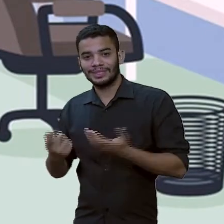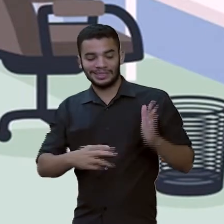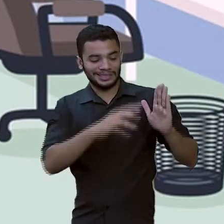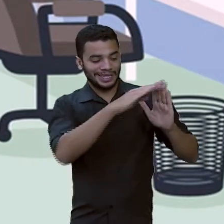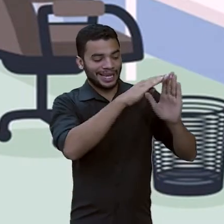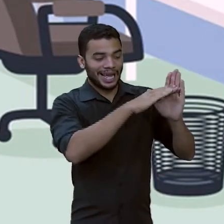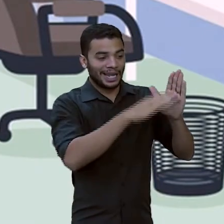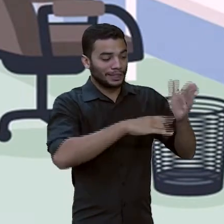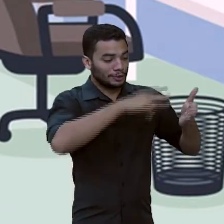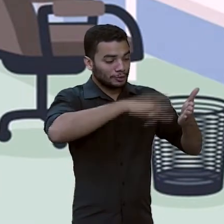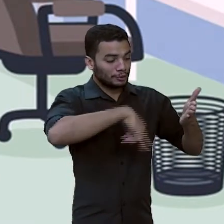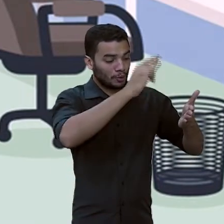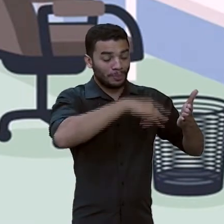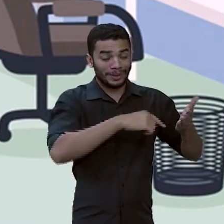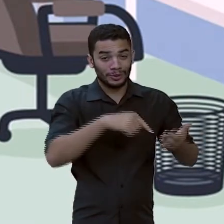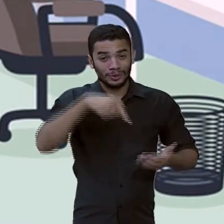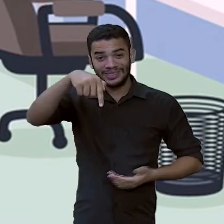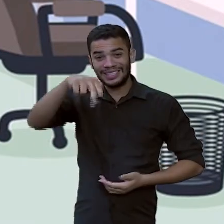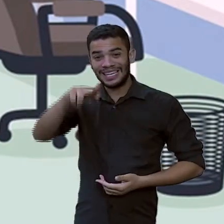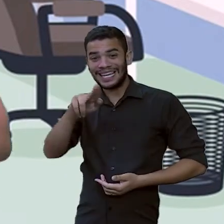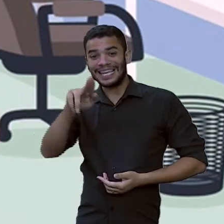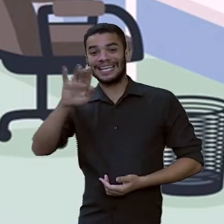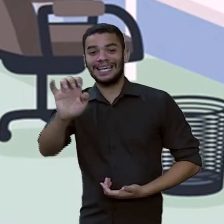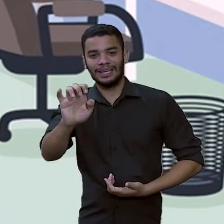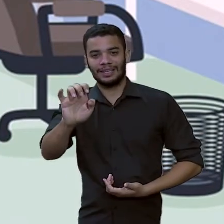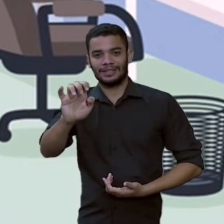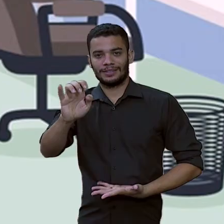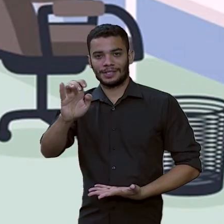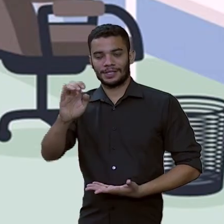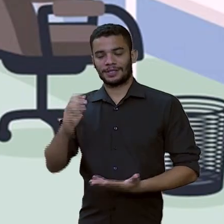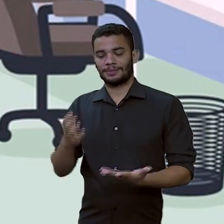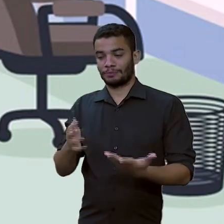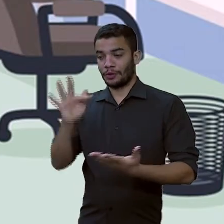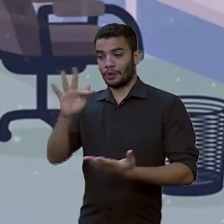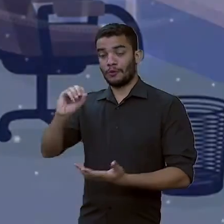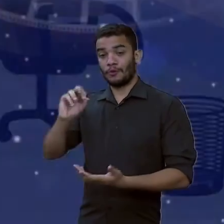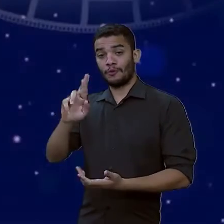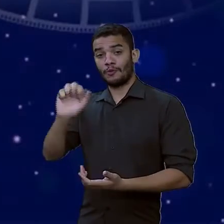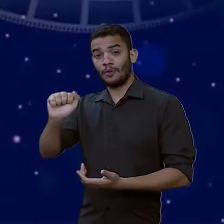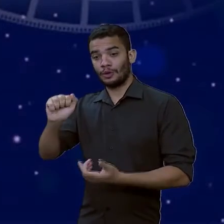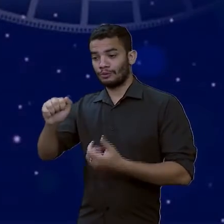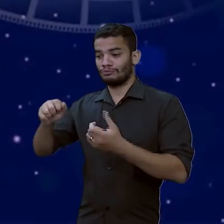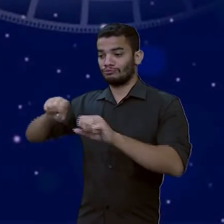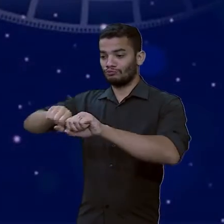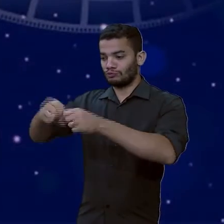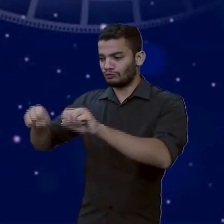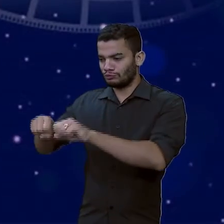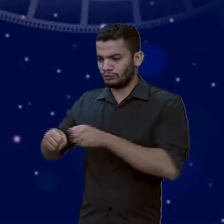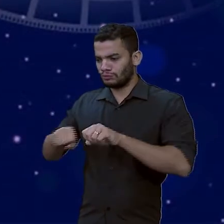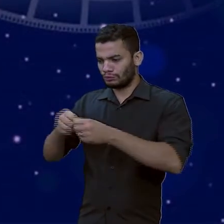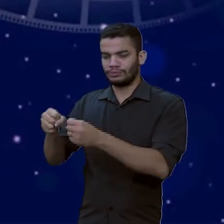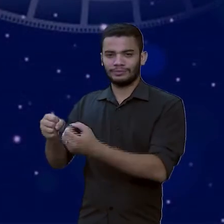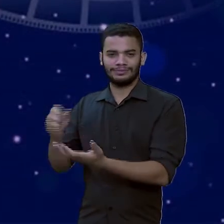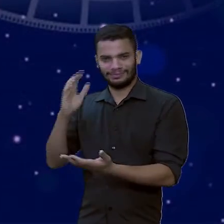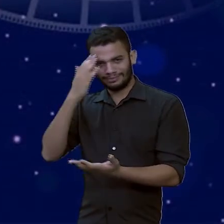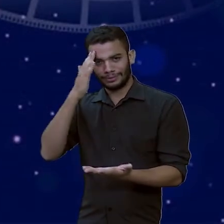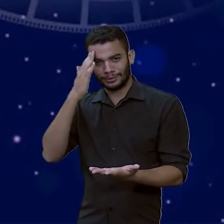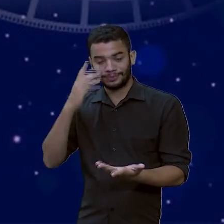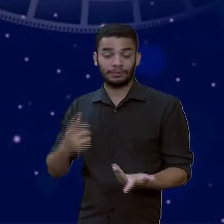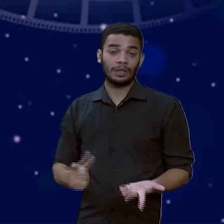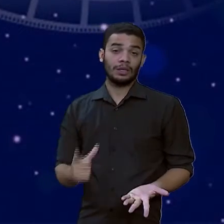ele é relativo aos documentos. E os pronomes interrogativos, estudantes? Bem, eles são